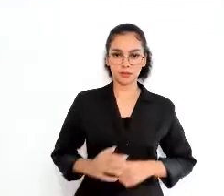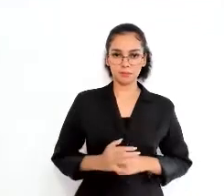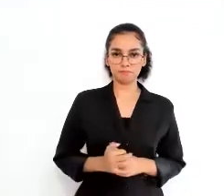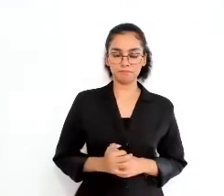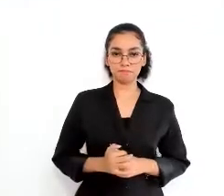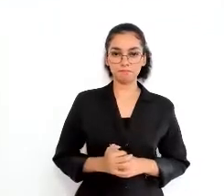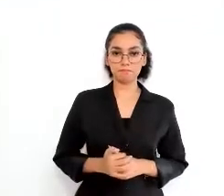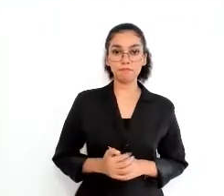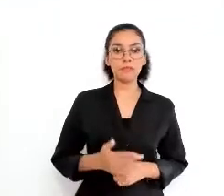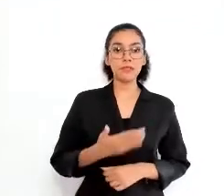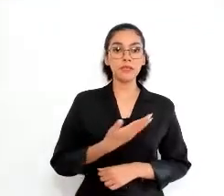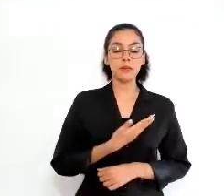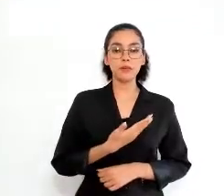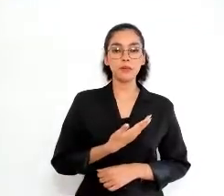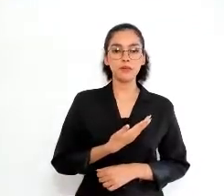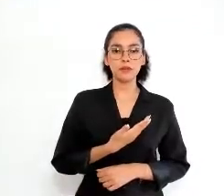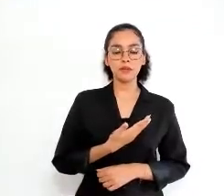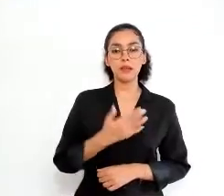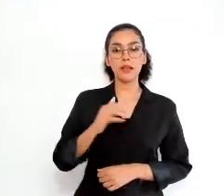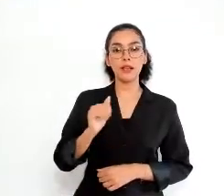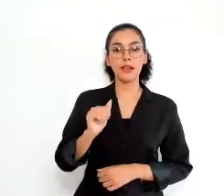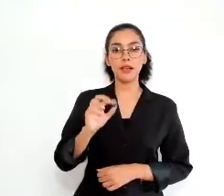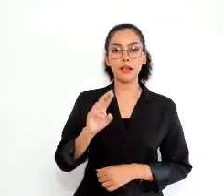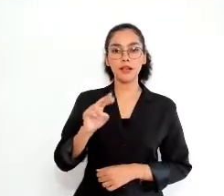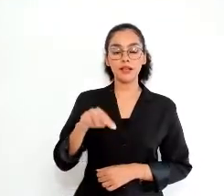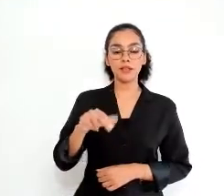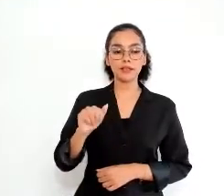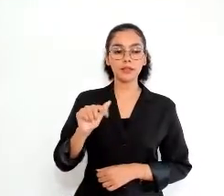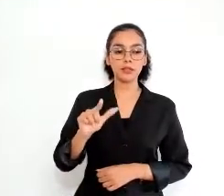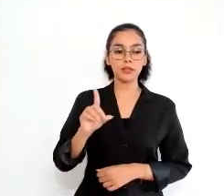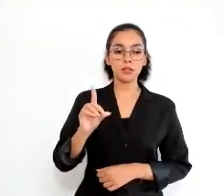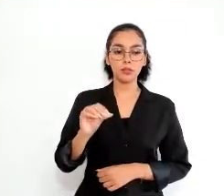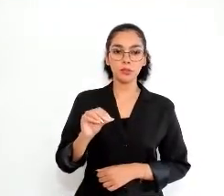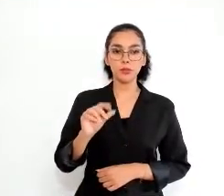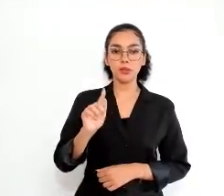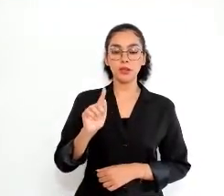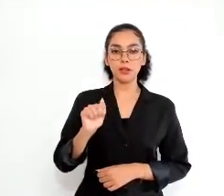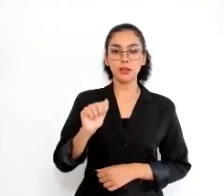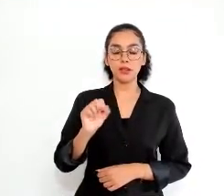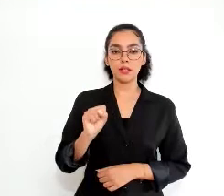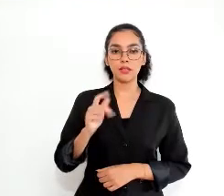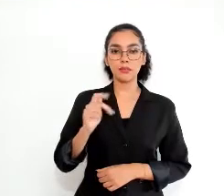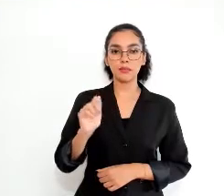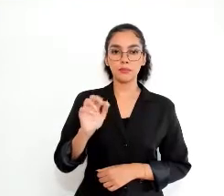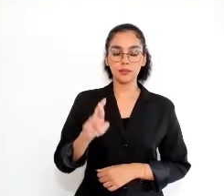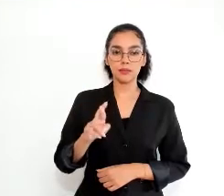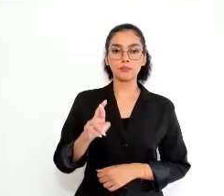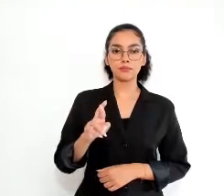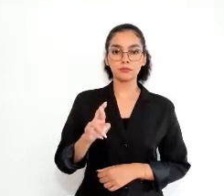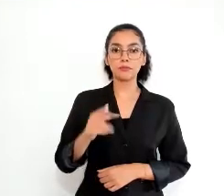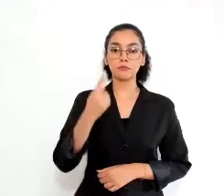Gaspar, que me honra tê-lo aqui nesta tarde e revê-lo mais uma vez,